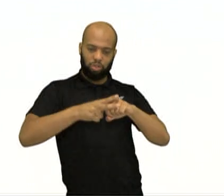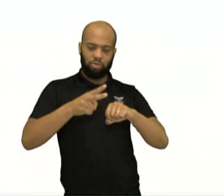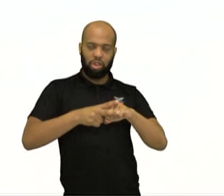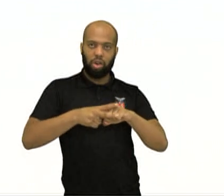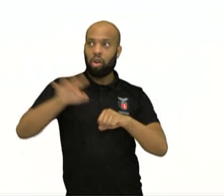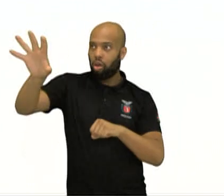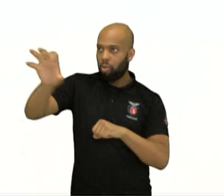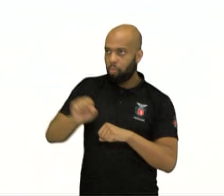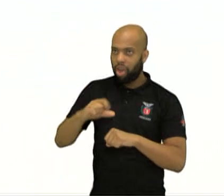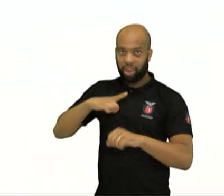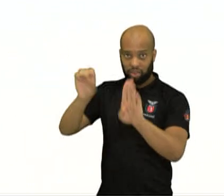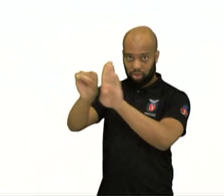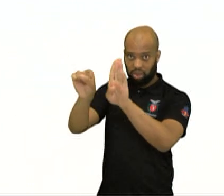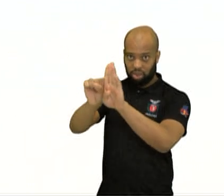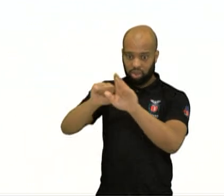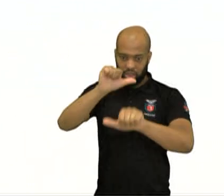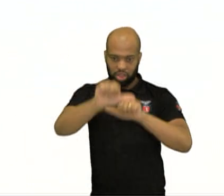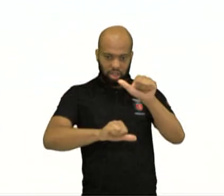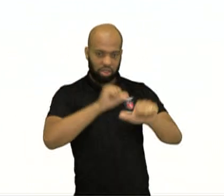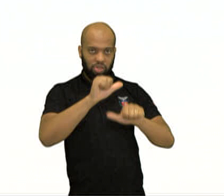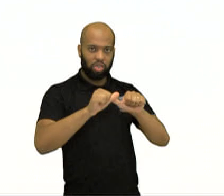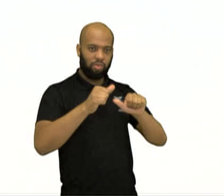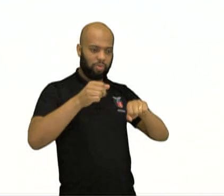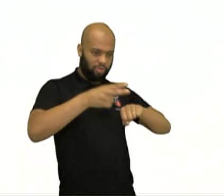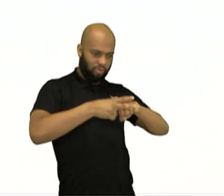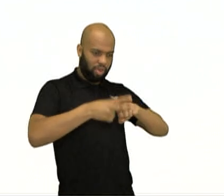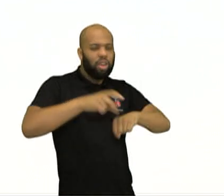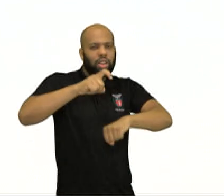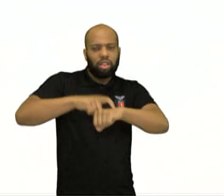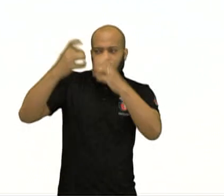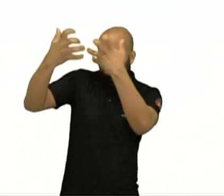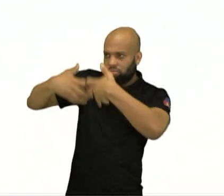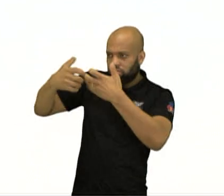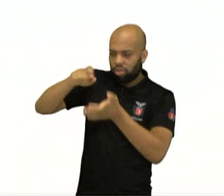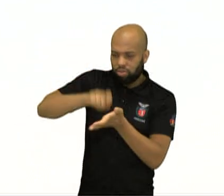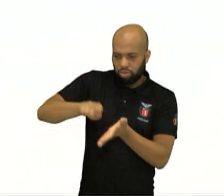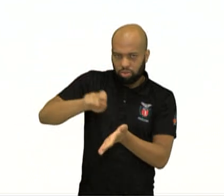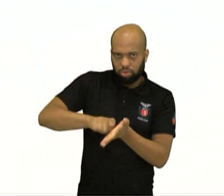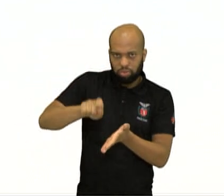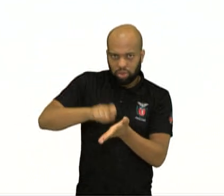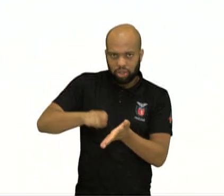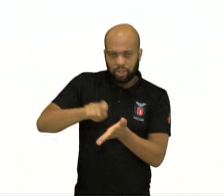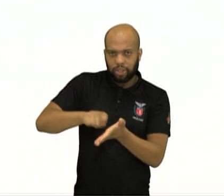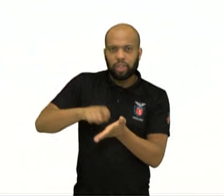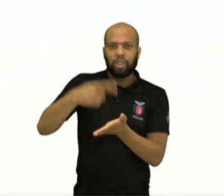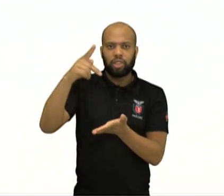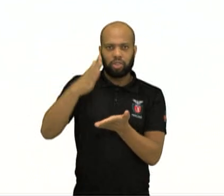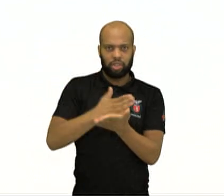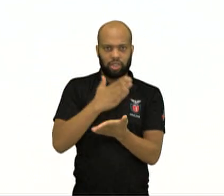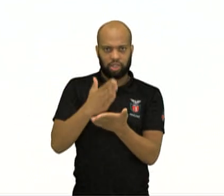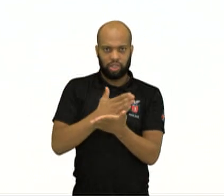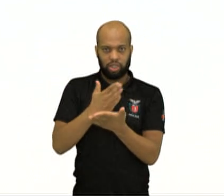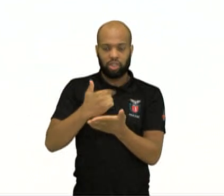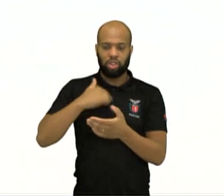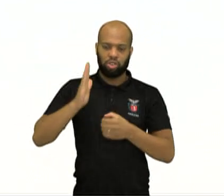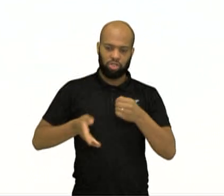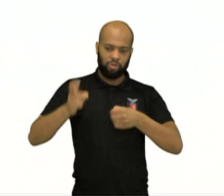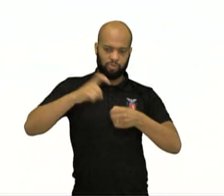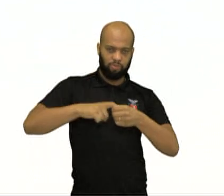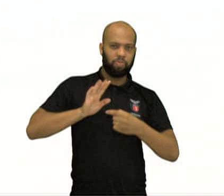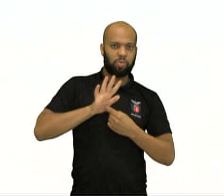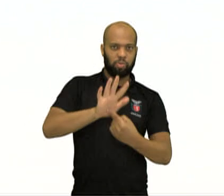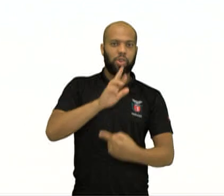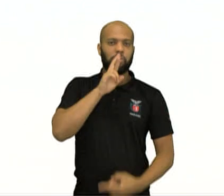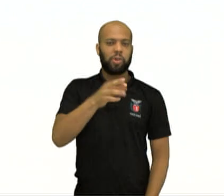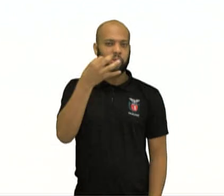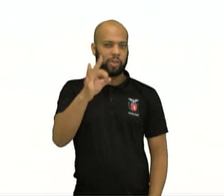que transformar o substantivo em verbo. Eu vou dar um tempo para você fazer, para você pensar, escrever aí no teu caderno, e eu volto a